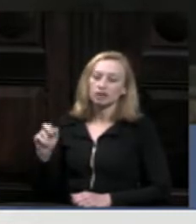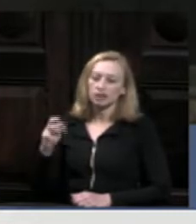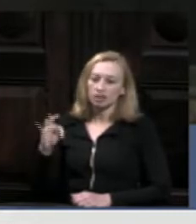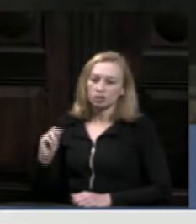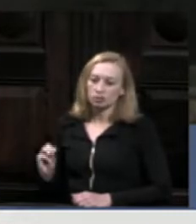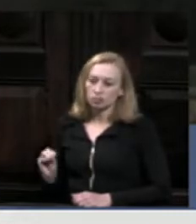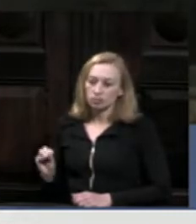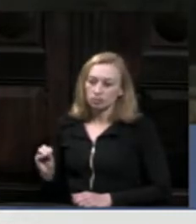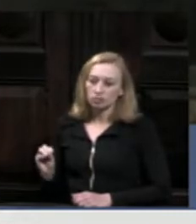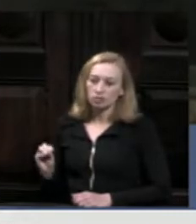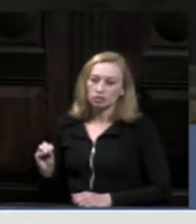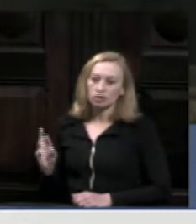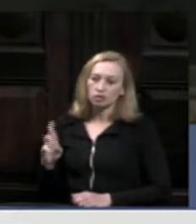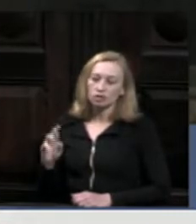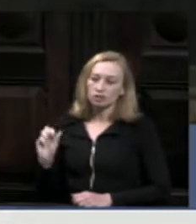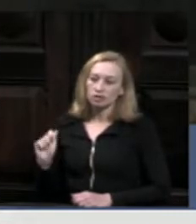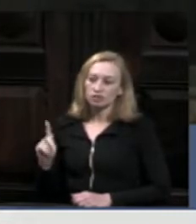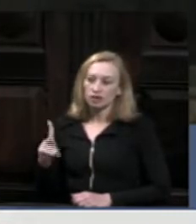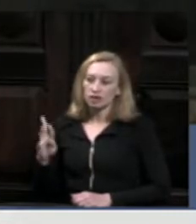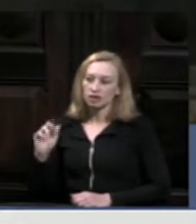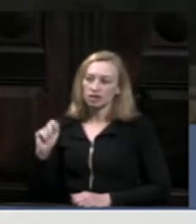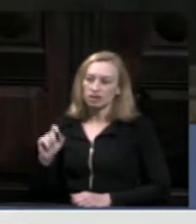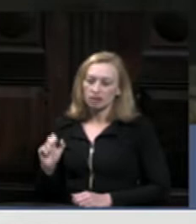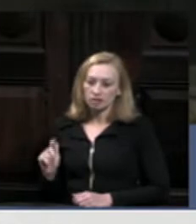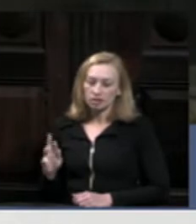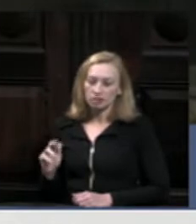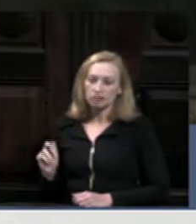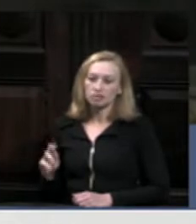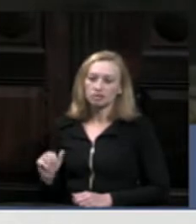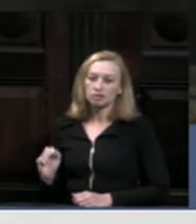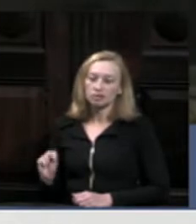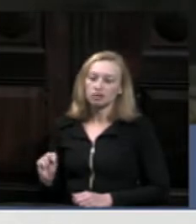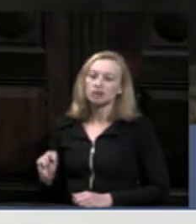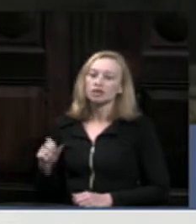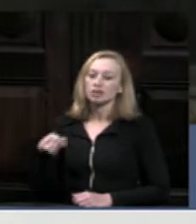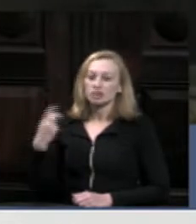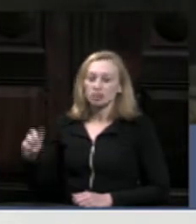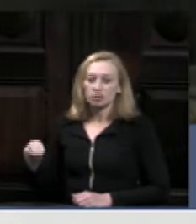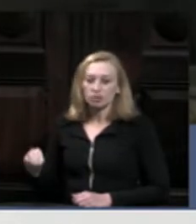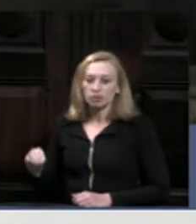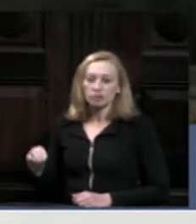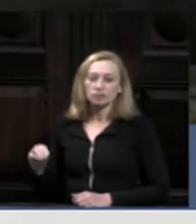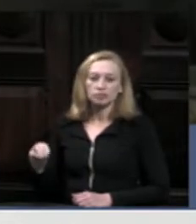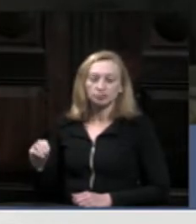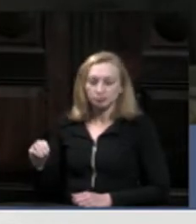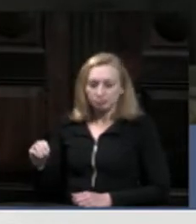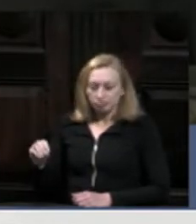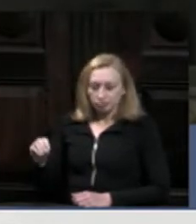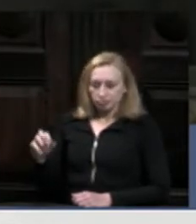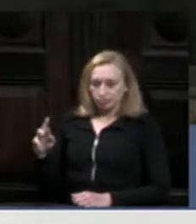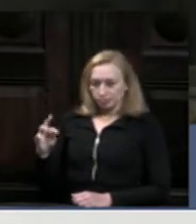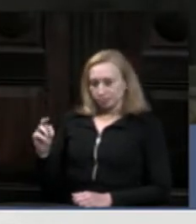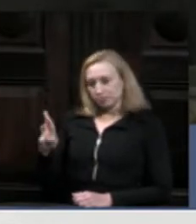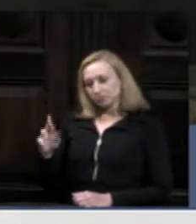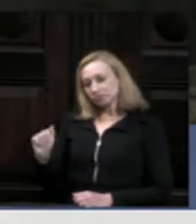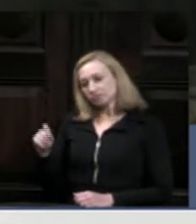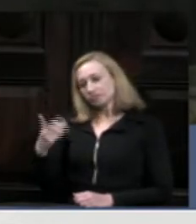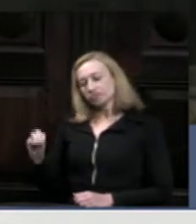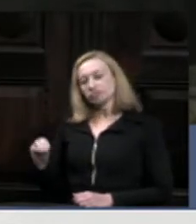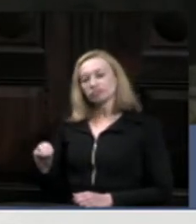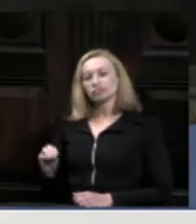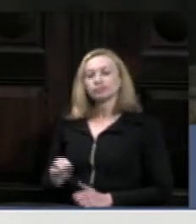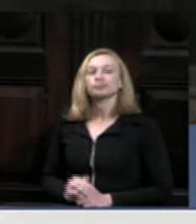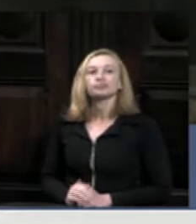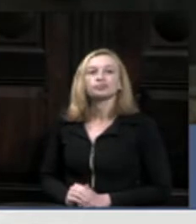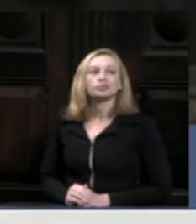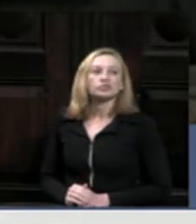Cozzolino, Rosenberg Reis, Samuel Malafaia, Silas Bento e Tiago Pampolha.